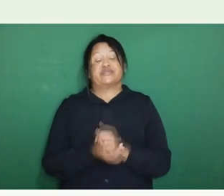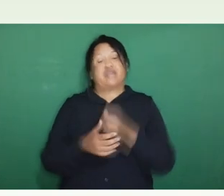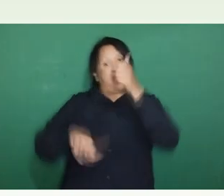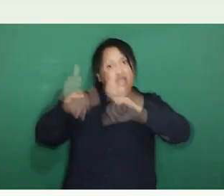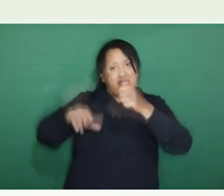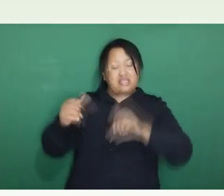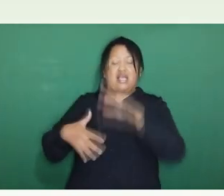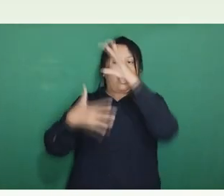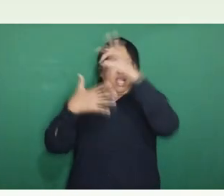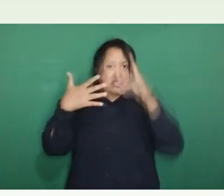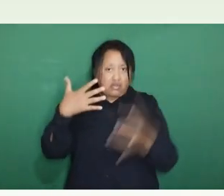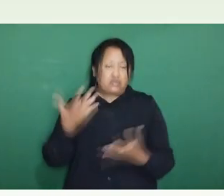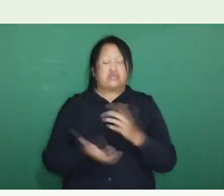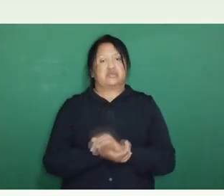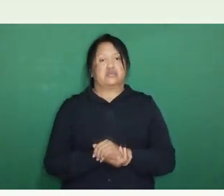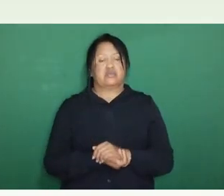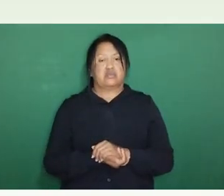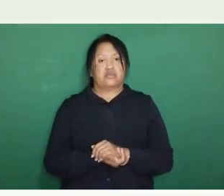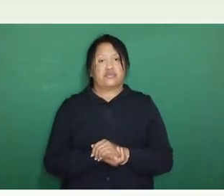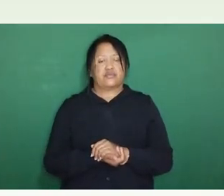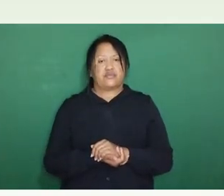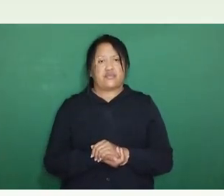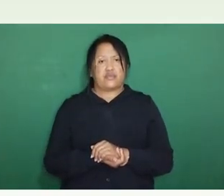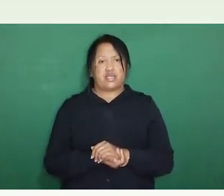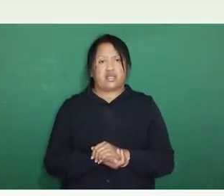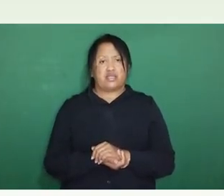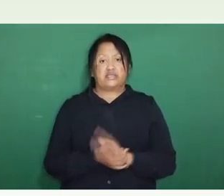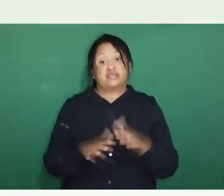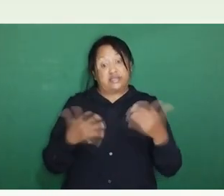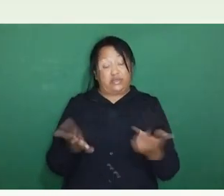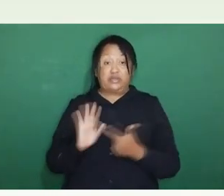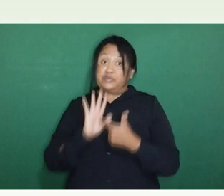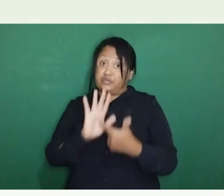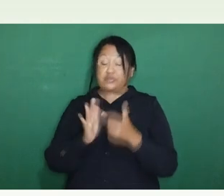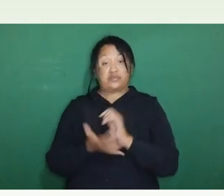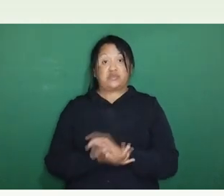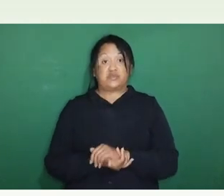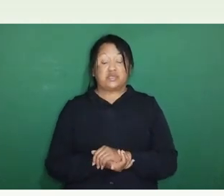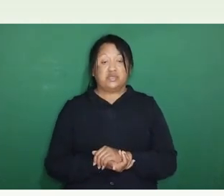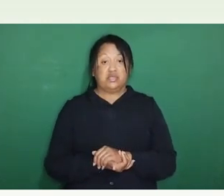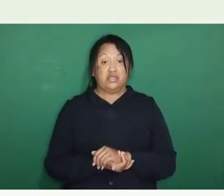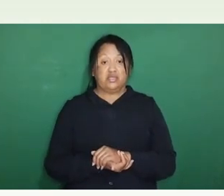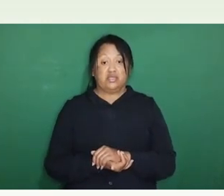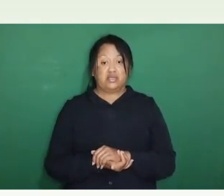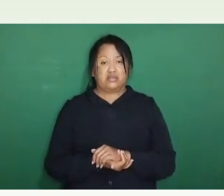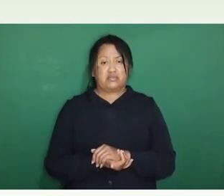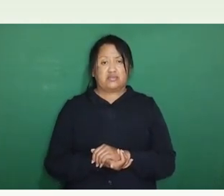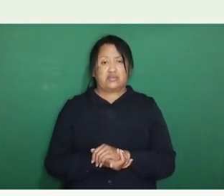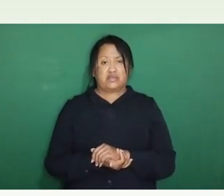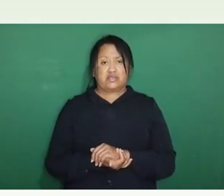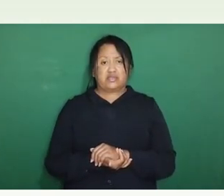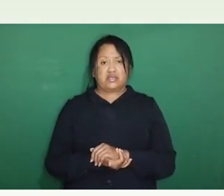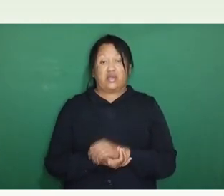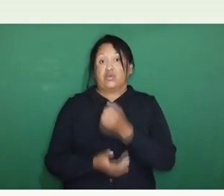analisar cada alternativa bom ele tá aqui ele mostra